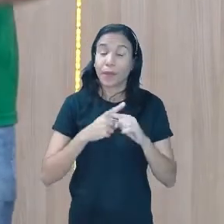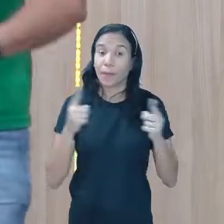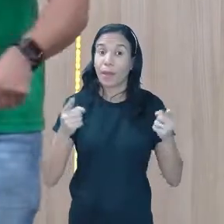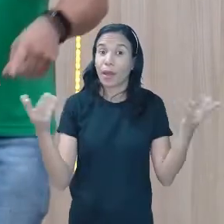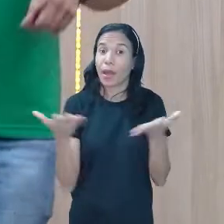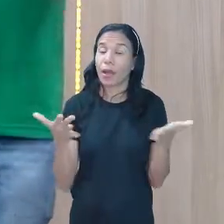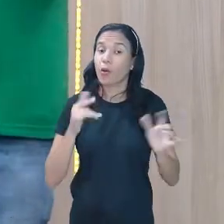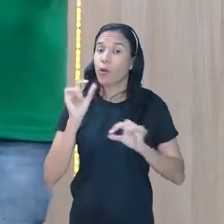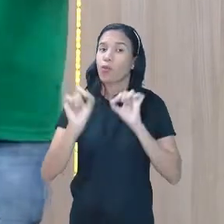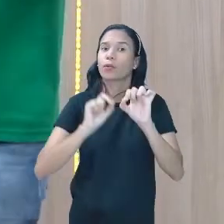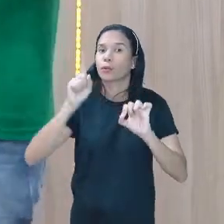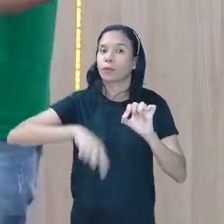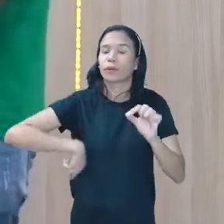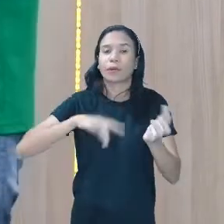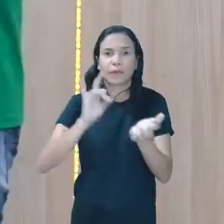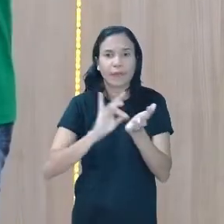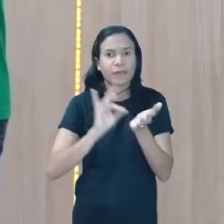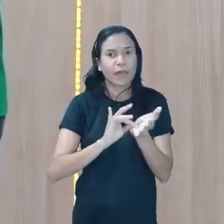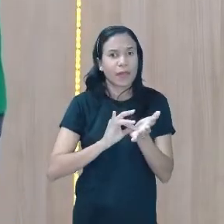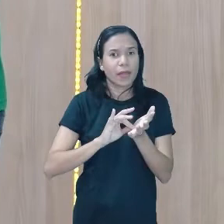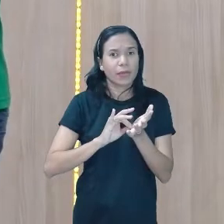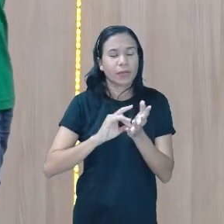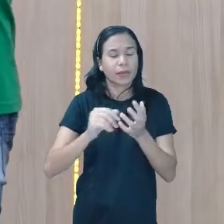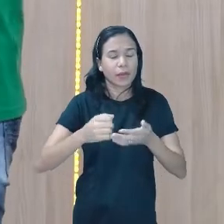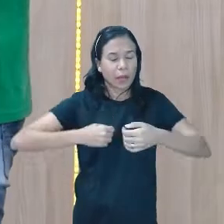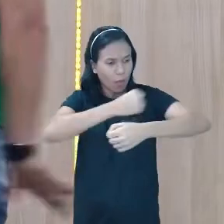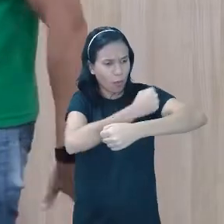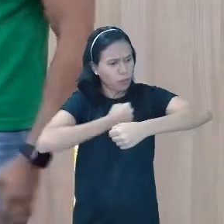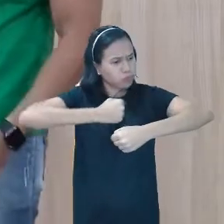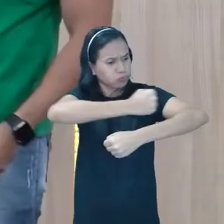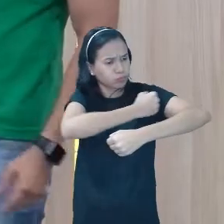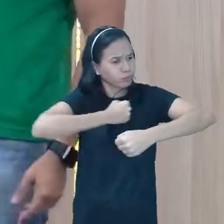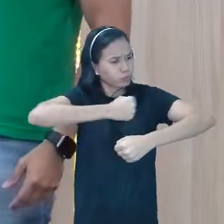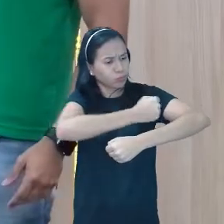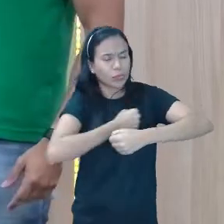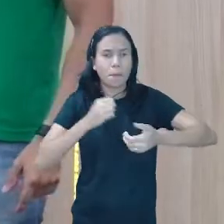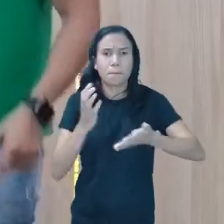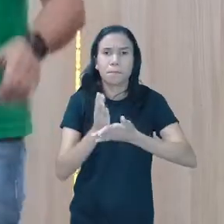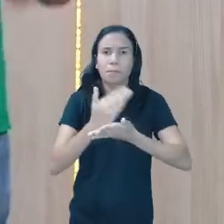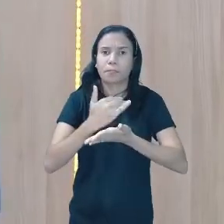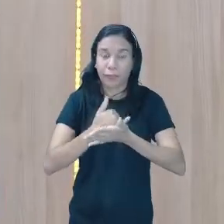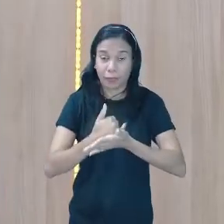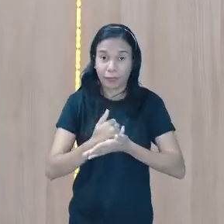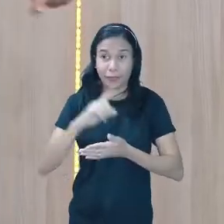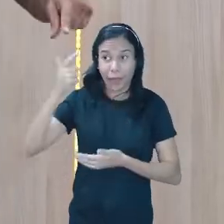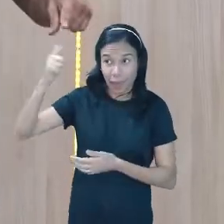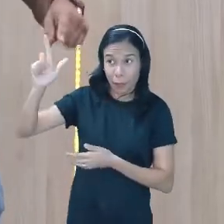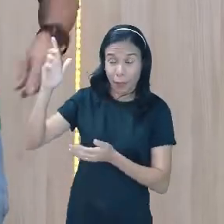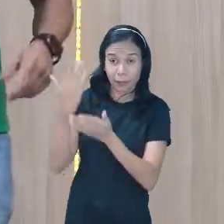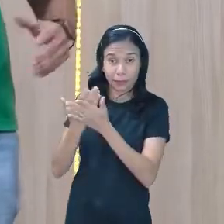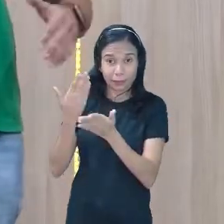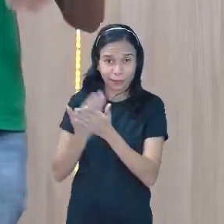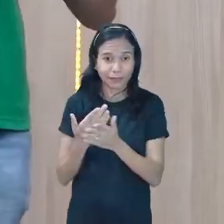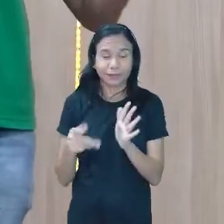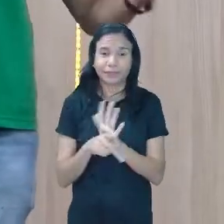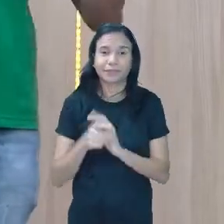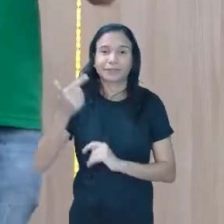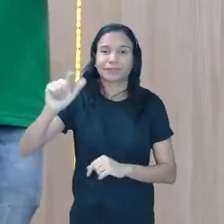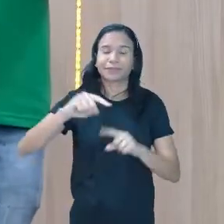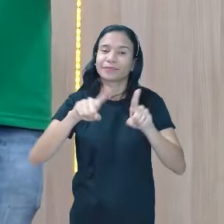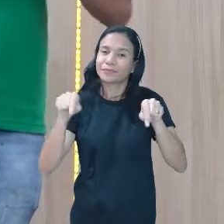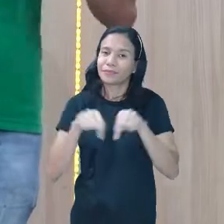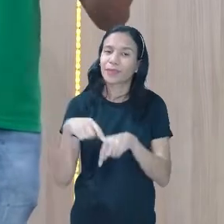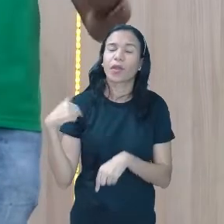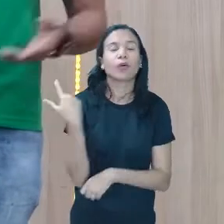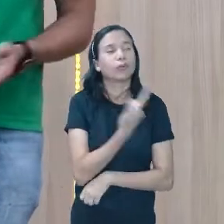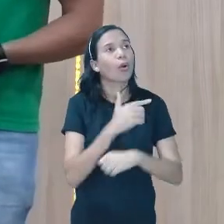Mas agora falando a Vera sobre a receita de um bolo aqui, tá? Nas outras aulas, das outras turmas, a